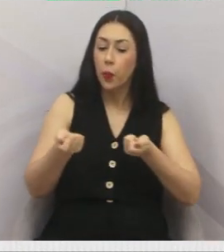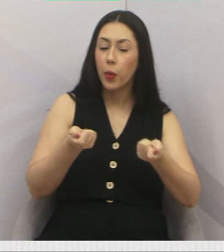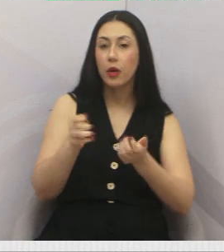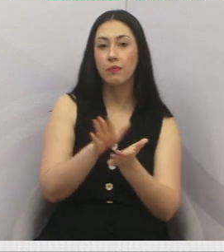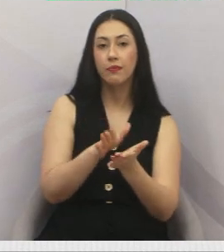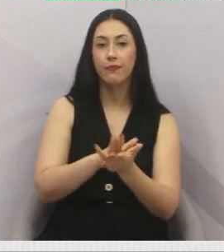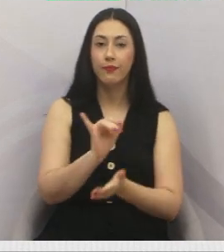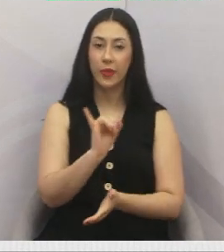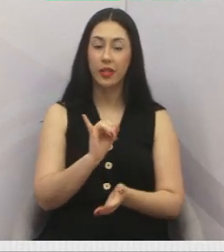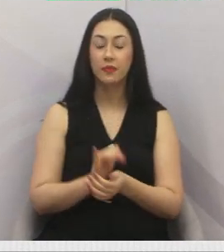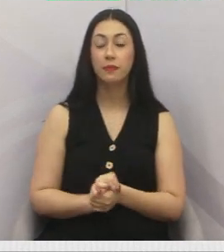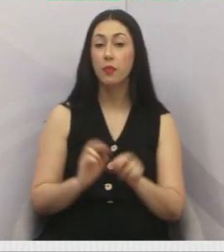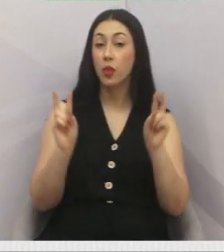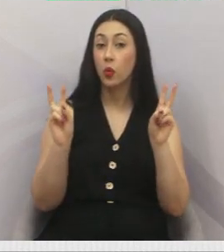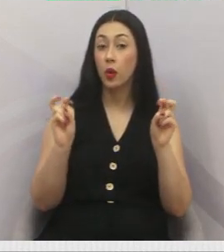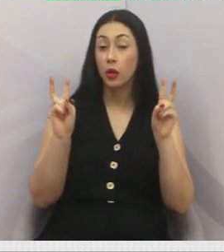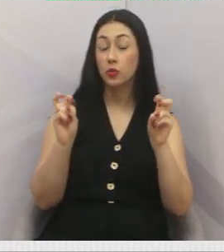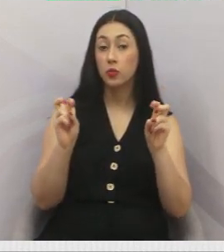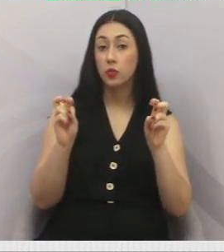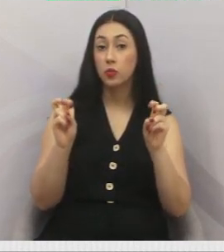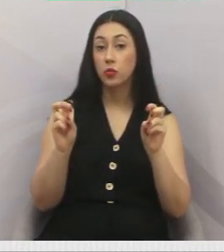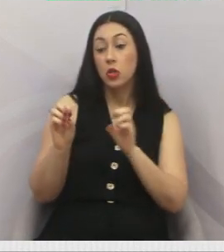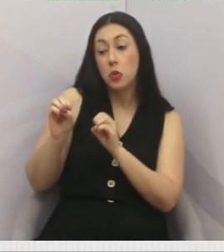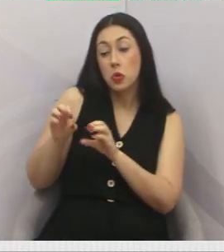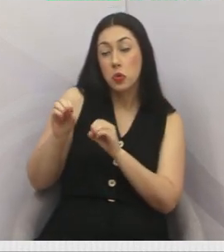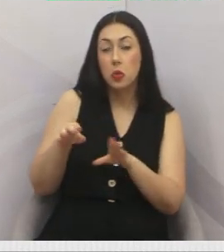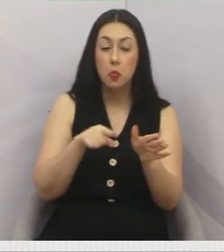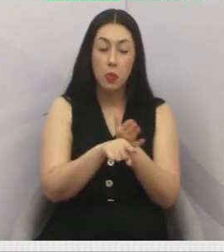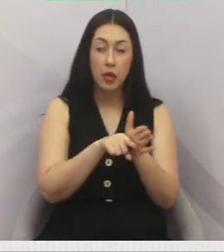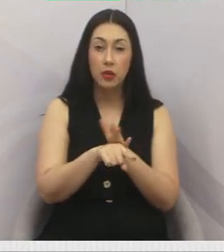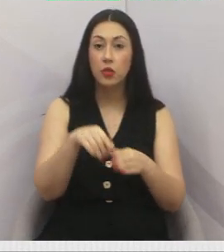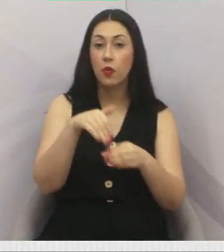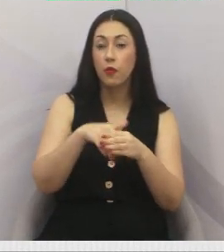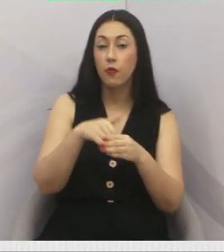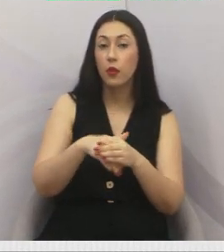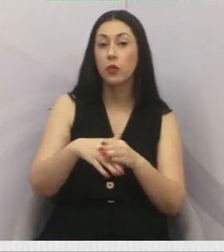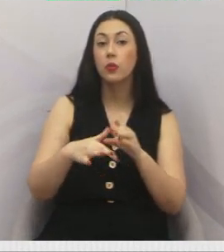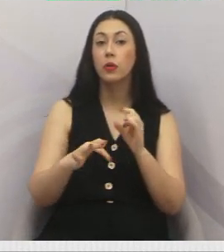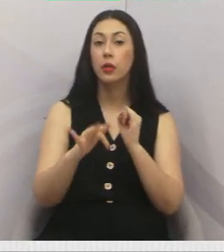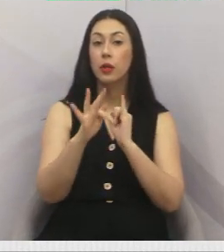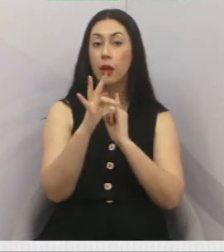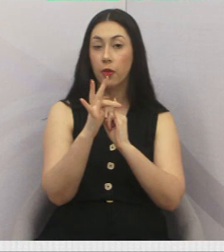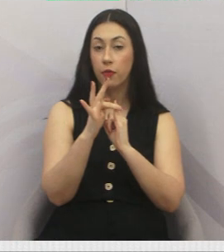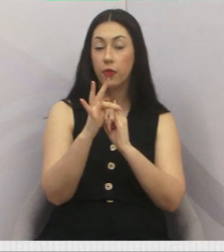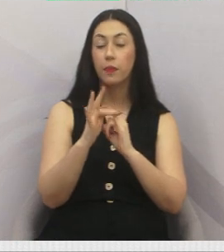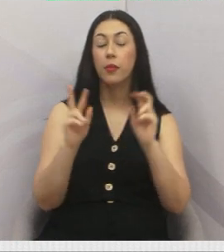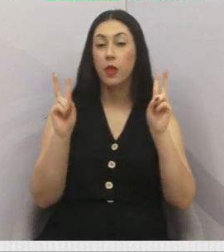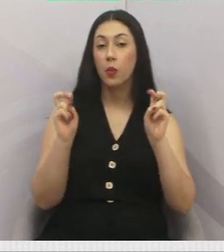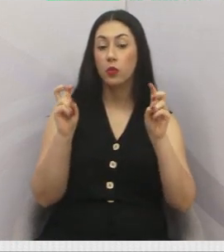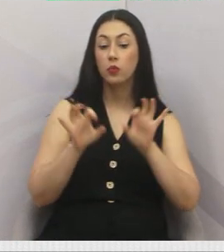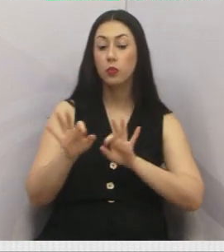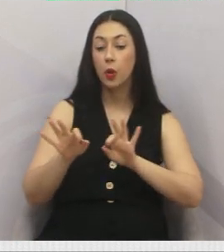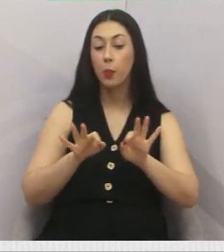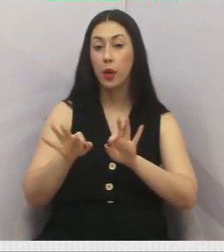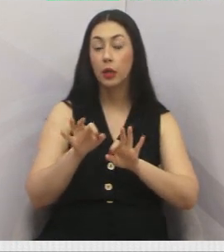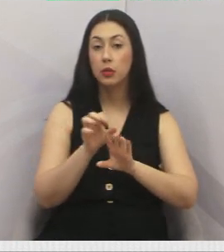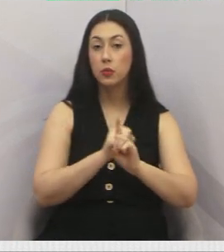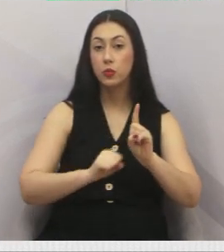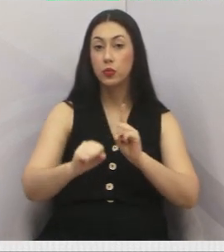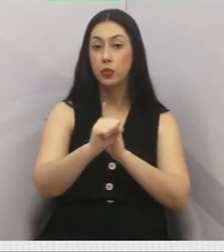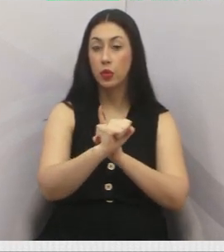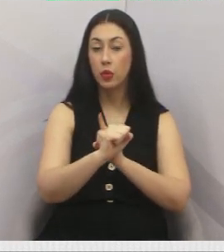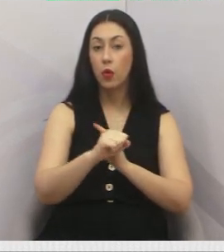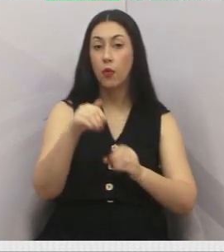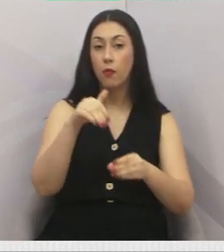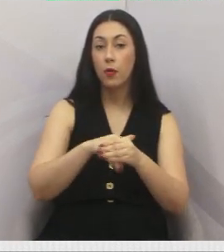Jacareí. Segmento entidades acadêmicas, um voto para o Instituto Federal. Segmento organização da sociedade civil,